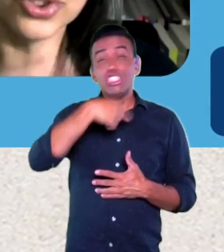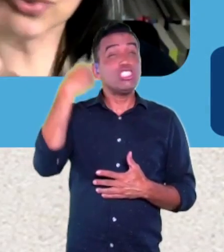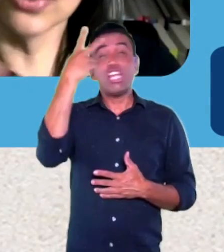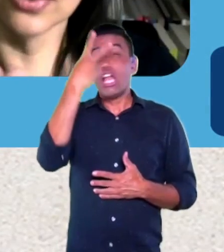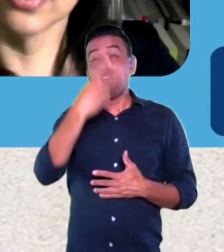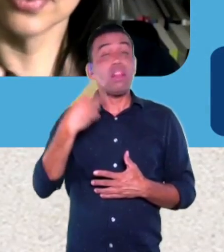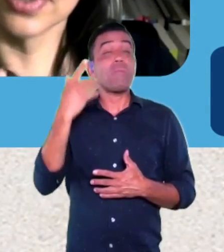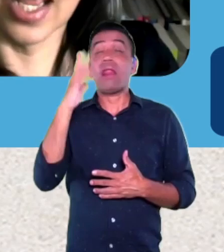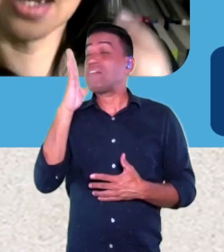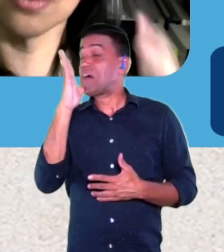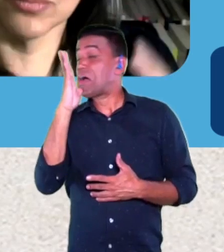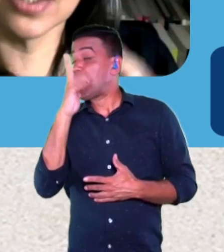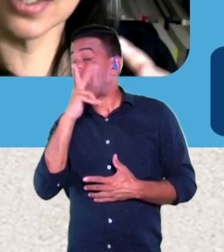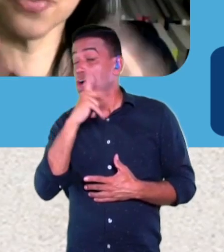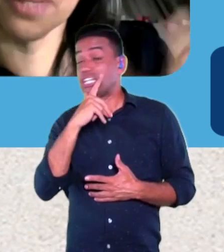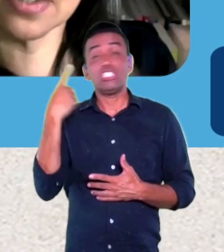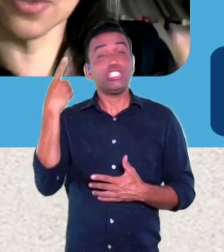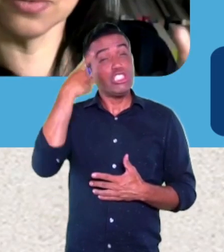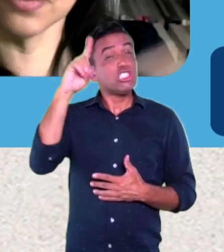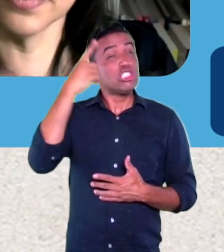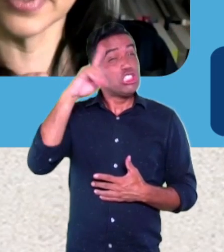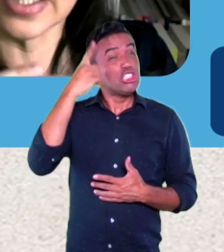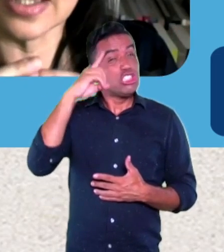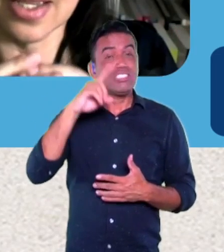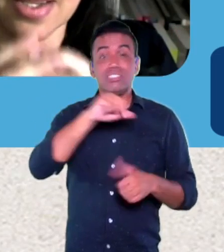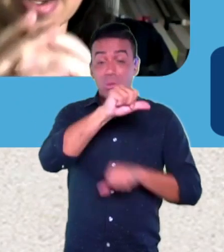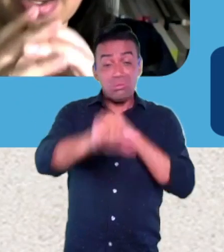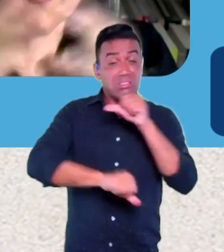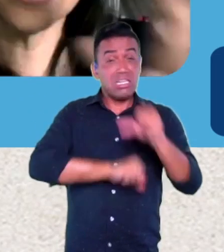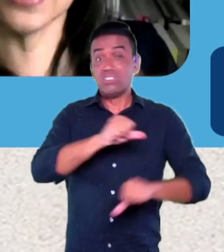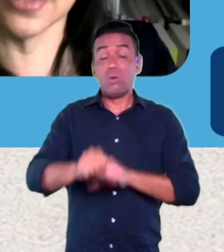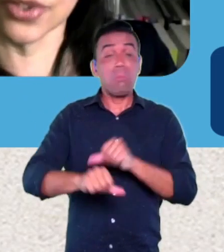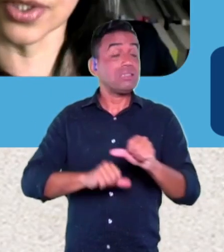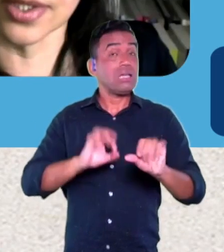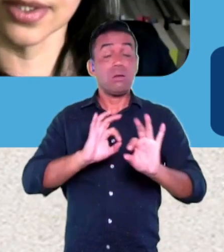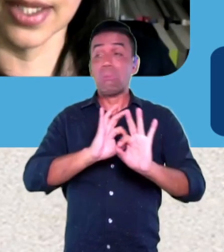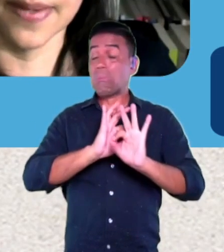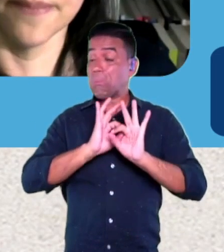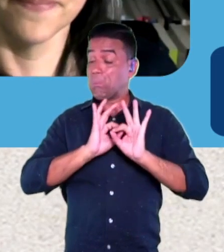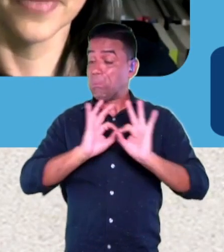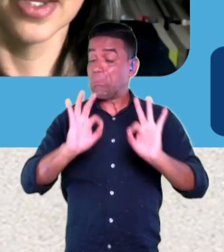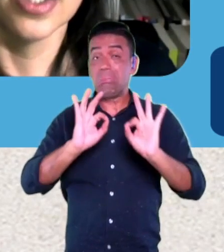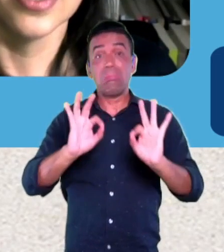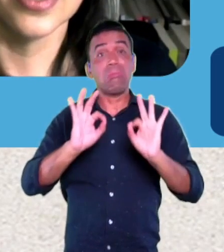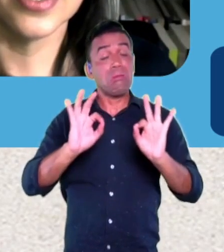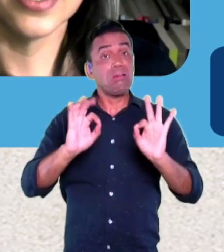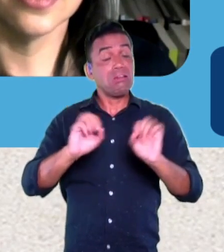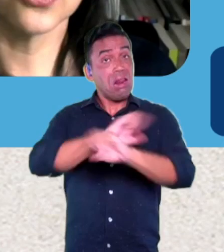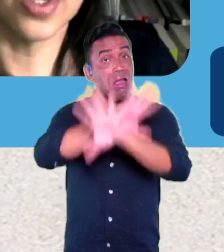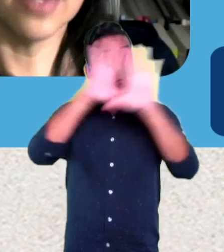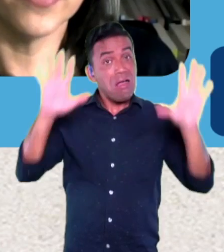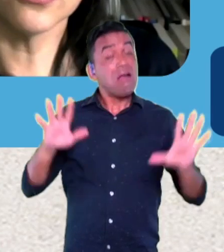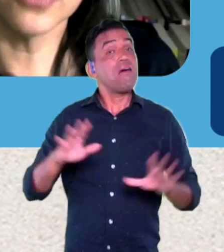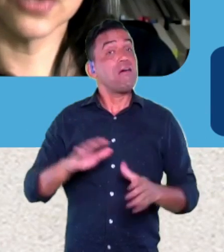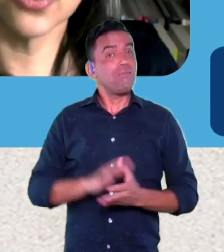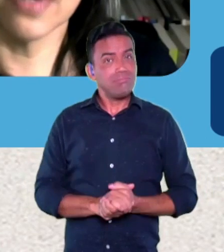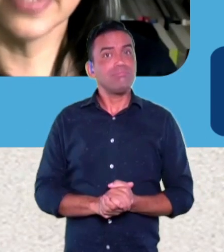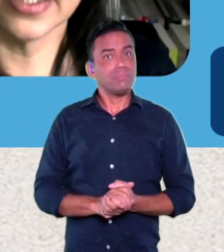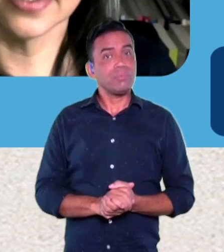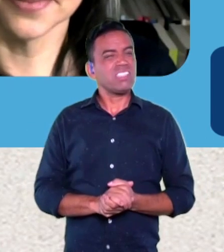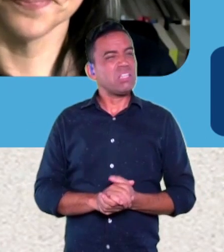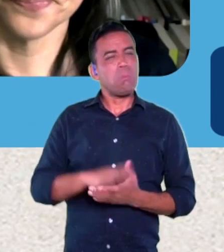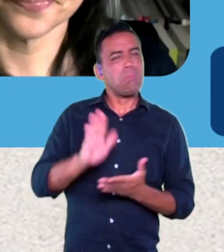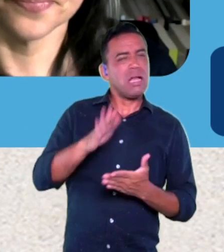Era uma transformação evidente, né? E isso é final dos